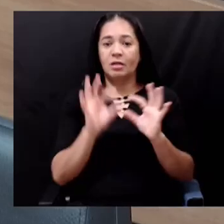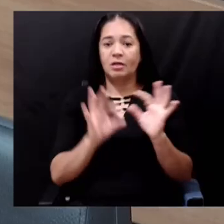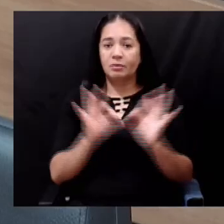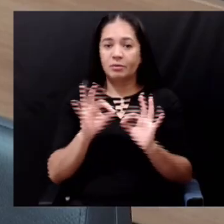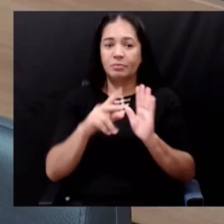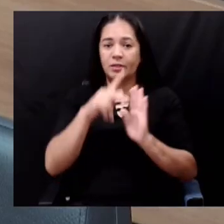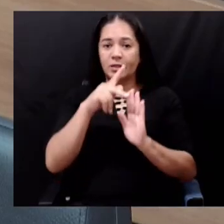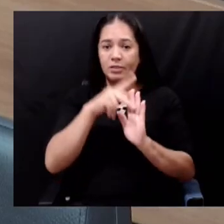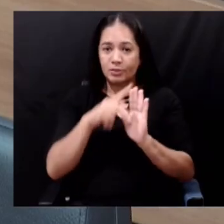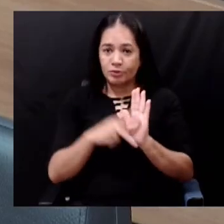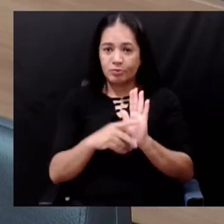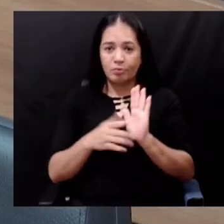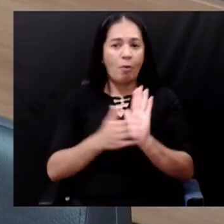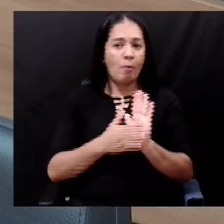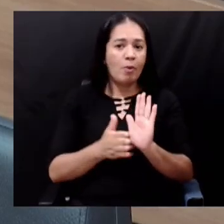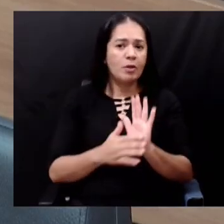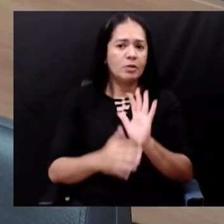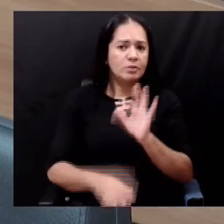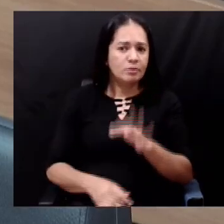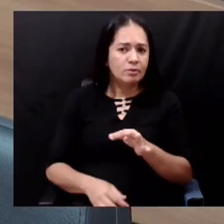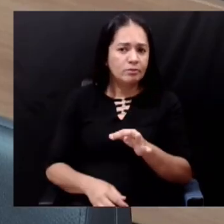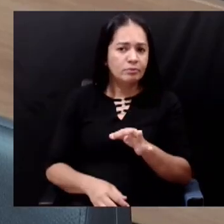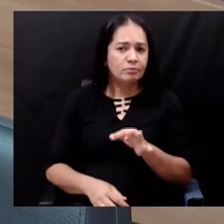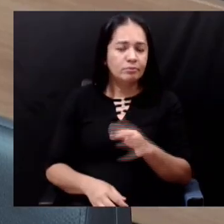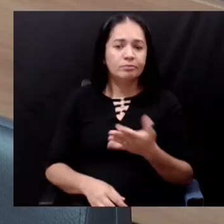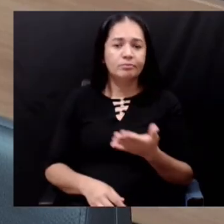proposta. E aí,